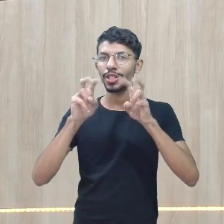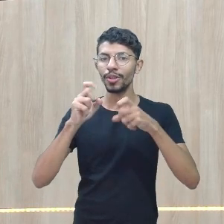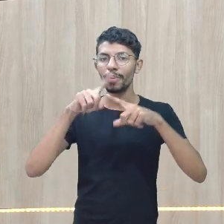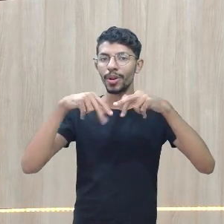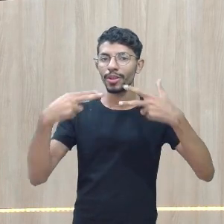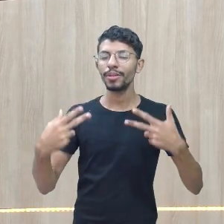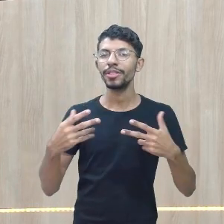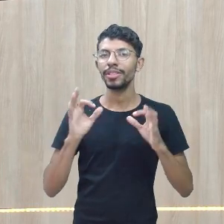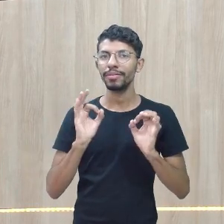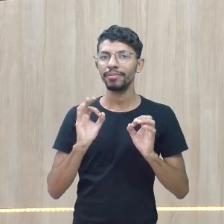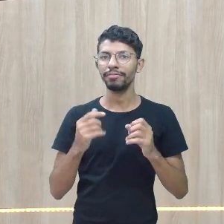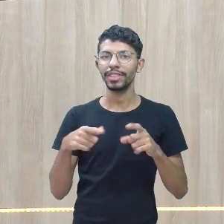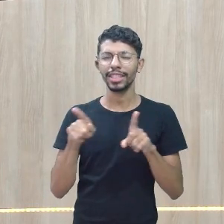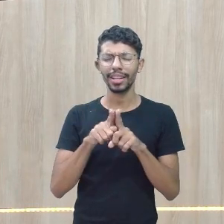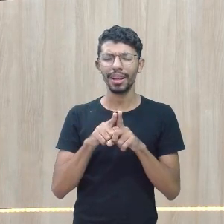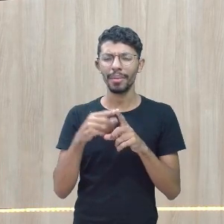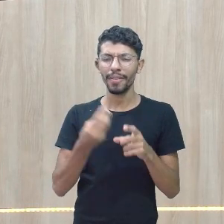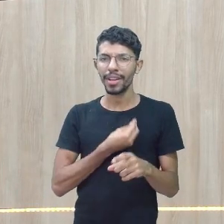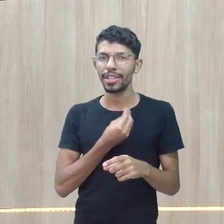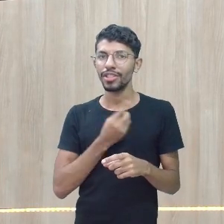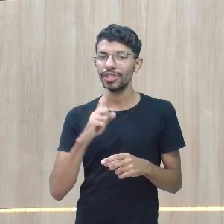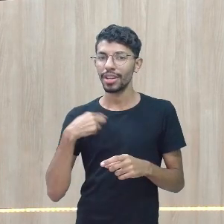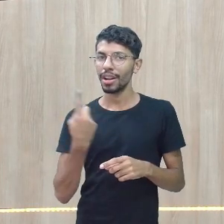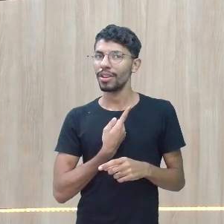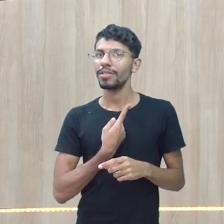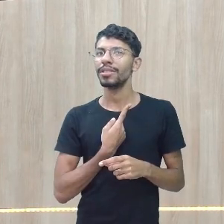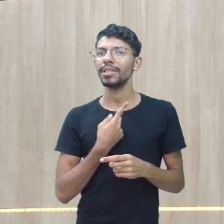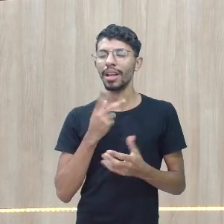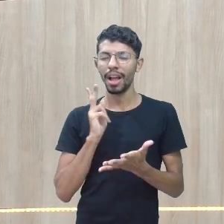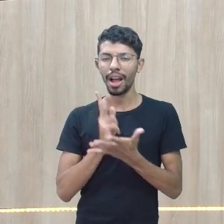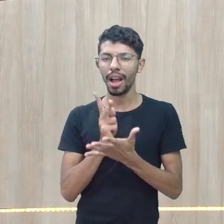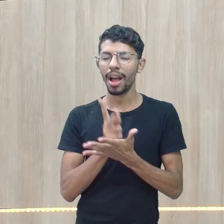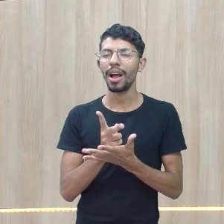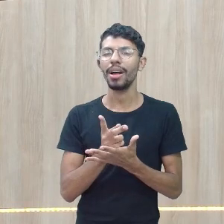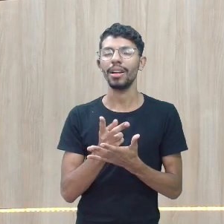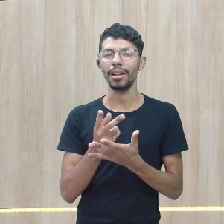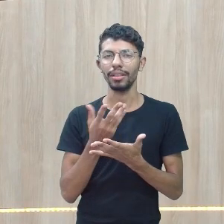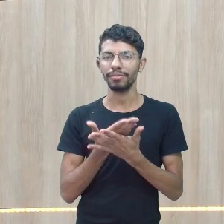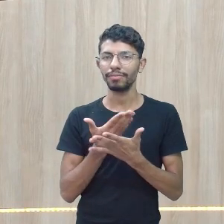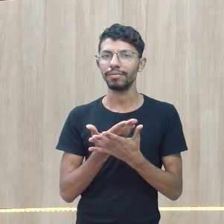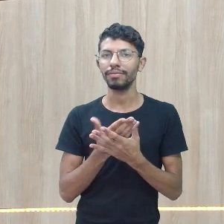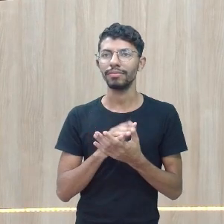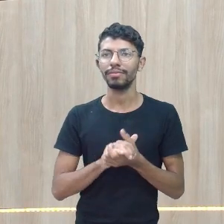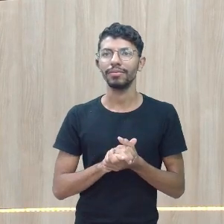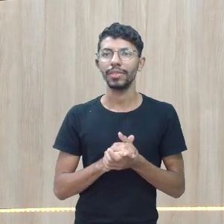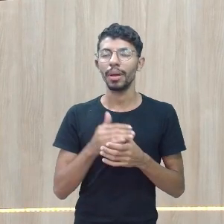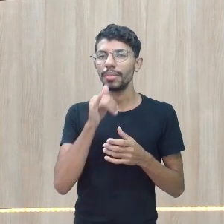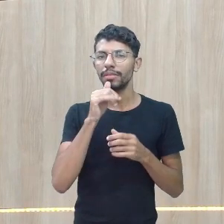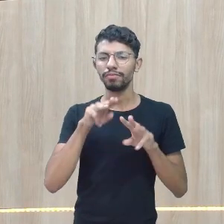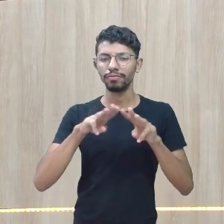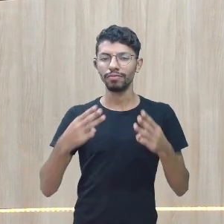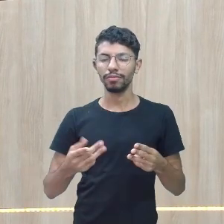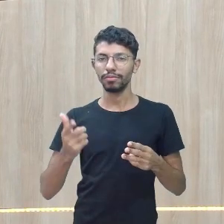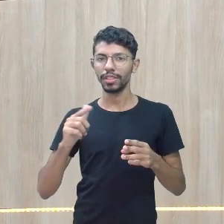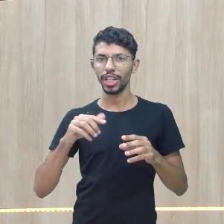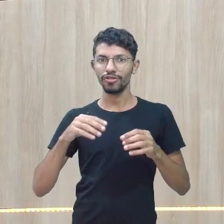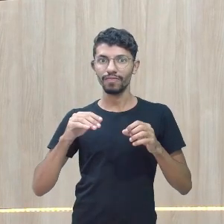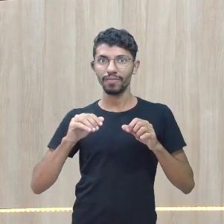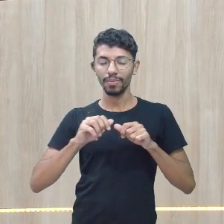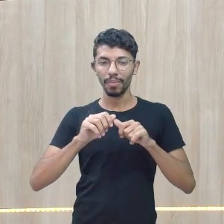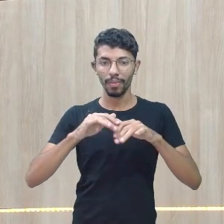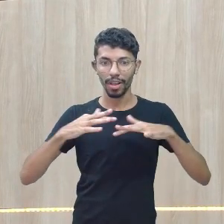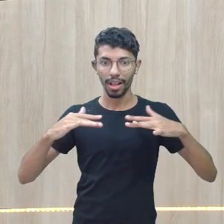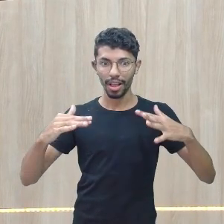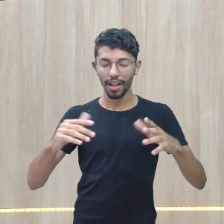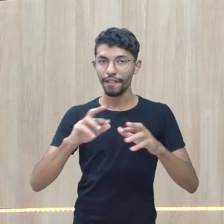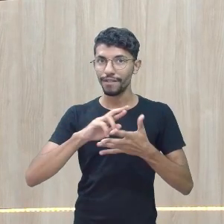objetos, eles vão fazer parte da nossa aula. Eu vou trazer para vocês algumas coisas. Vou estar com uma mesa repleta, não é isso?